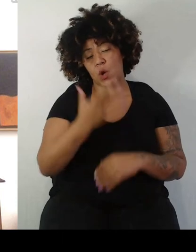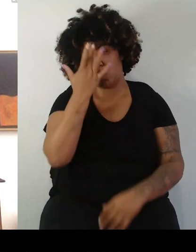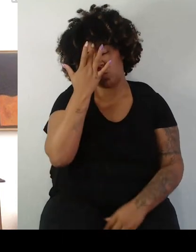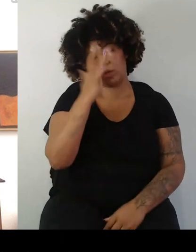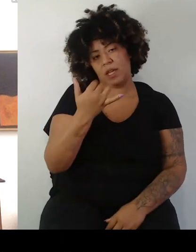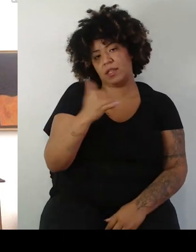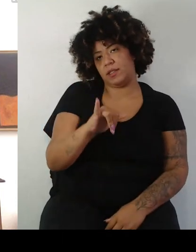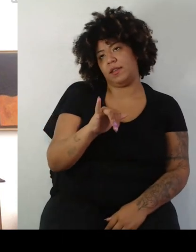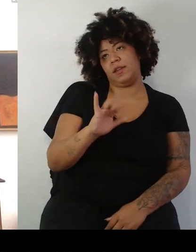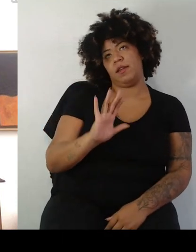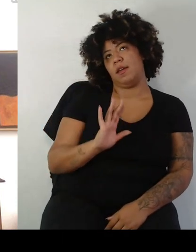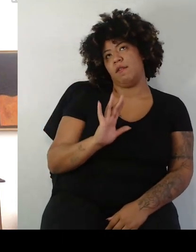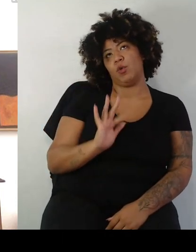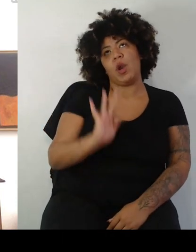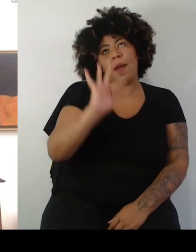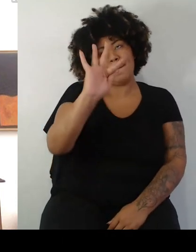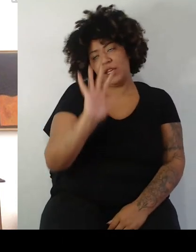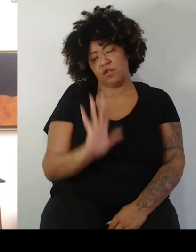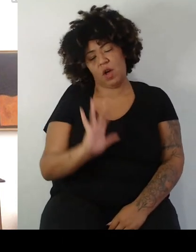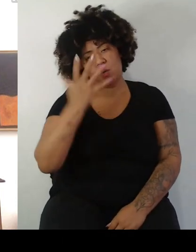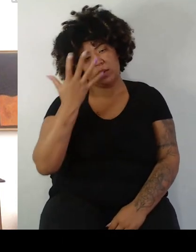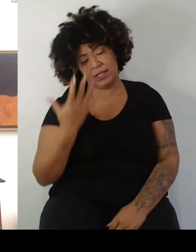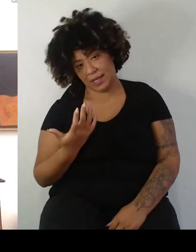vai ser feito